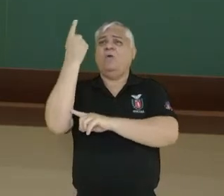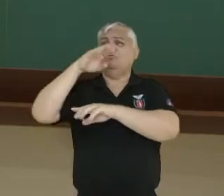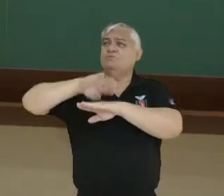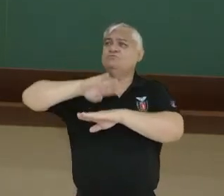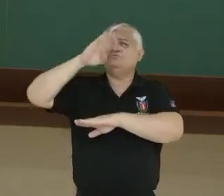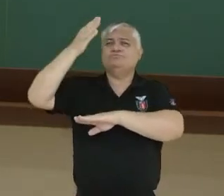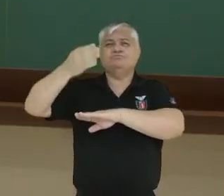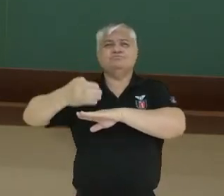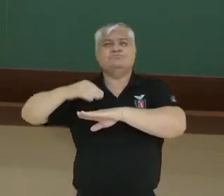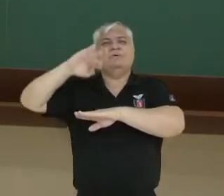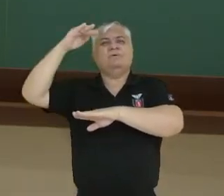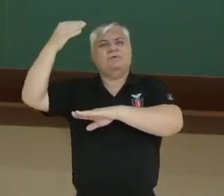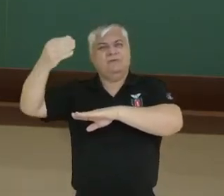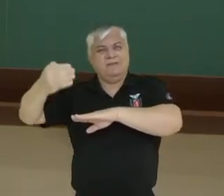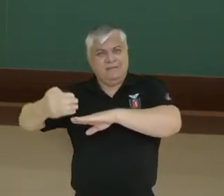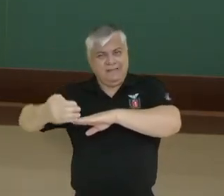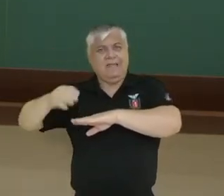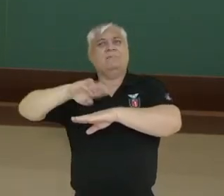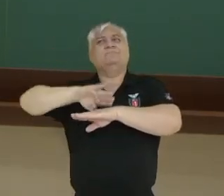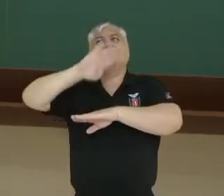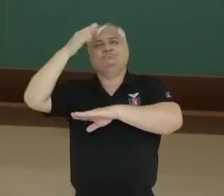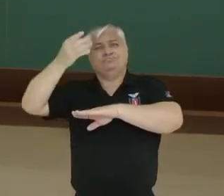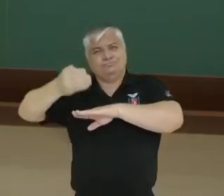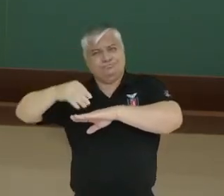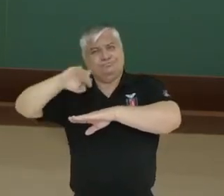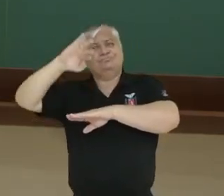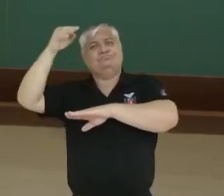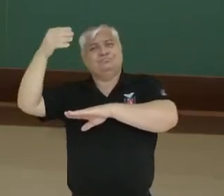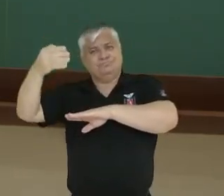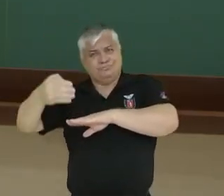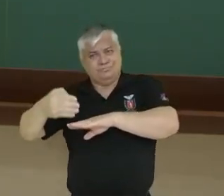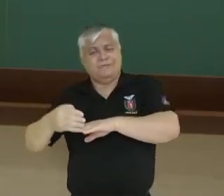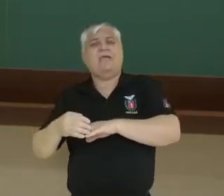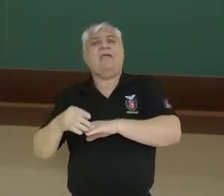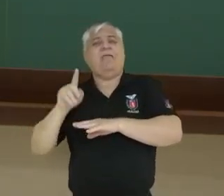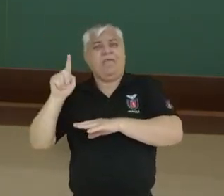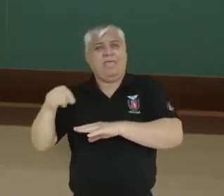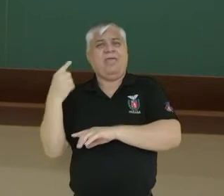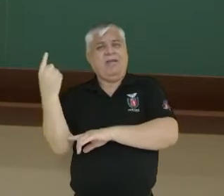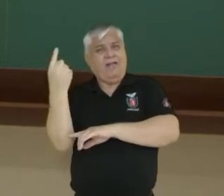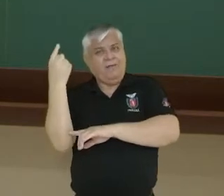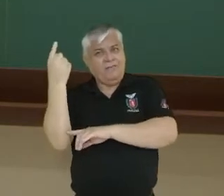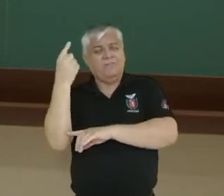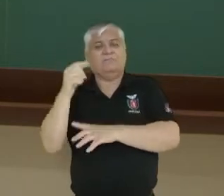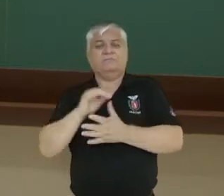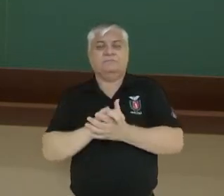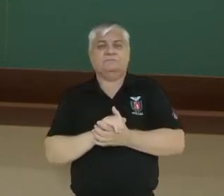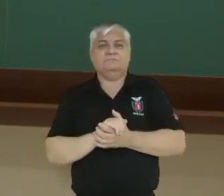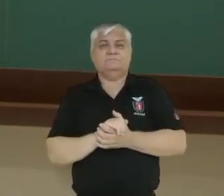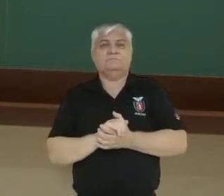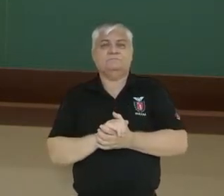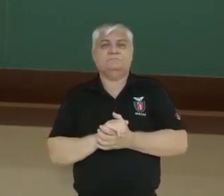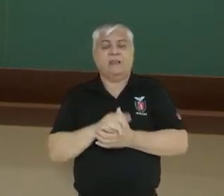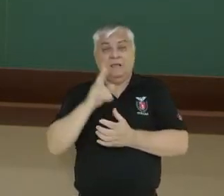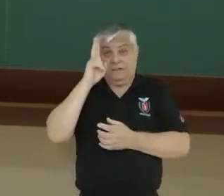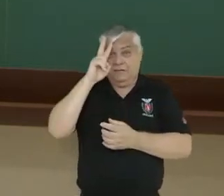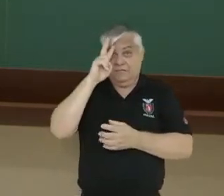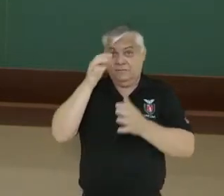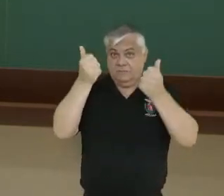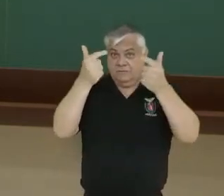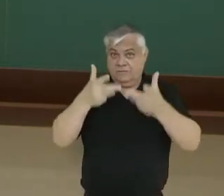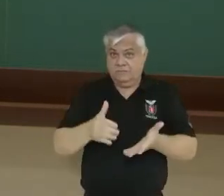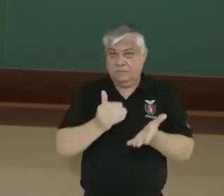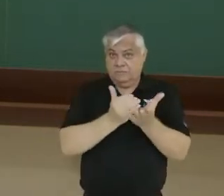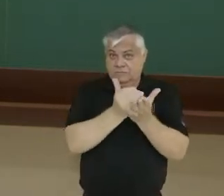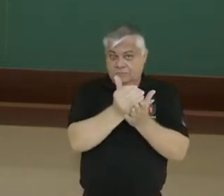está relacionado a lugares de serras, a lugares mais elevados, por exemplo. Então, lembram do que a gente falou no